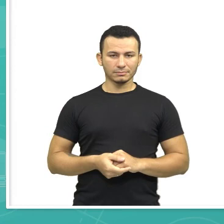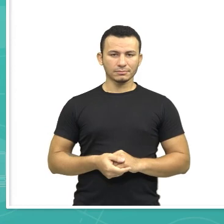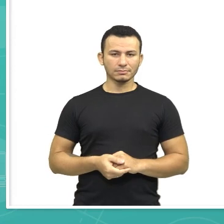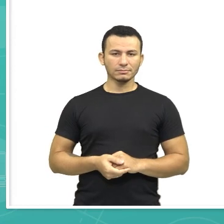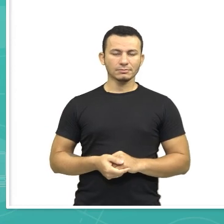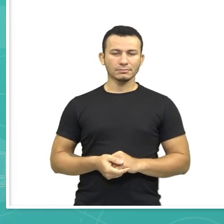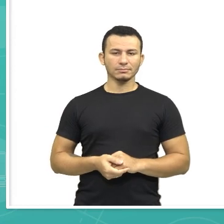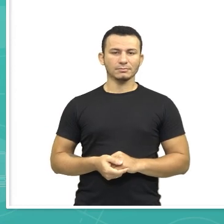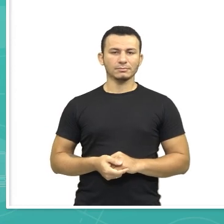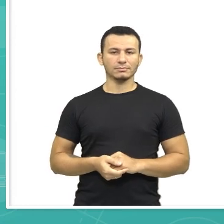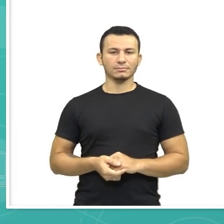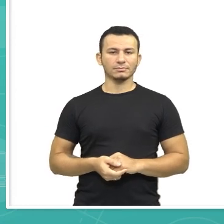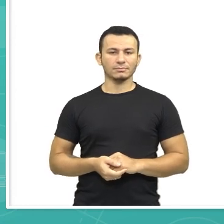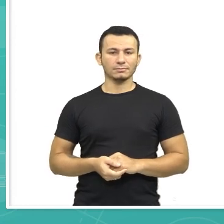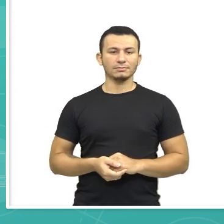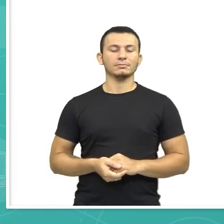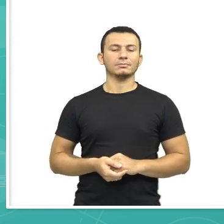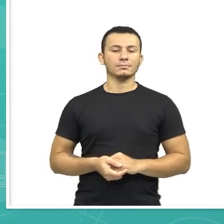Questão 3, olha só.